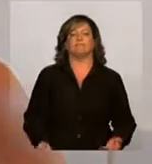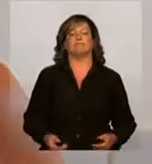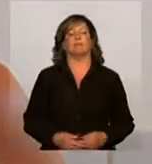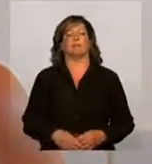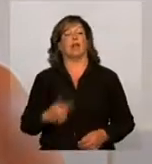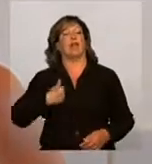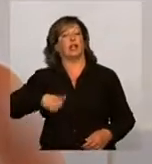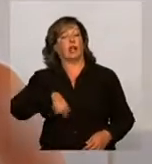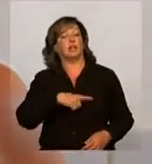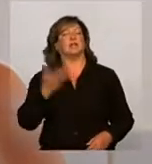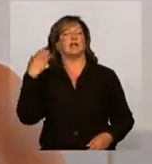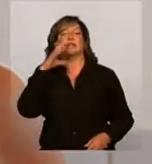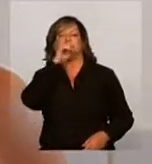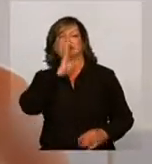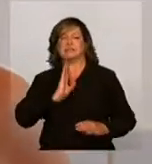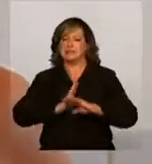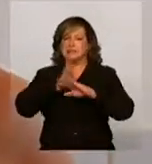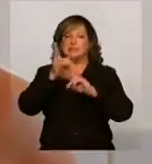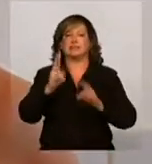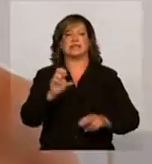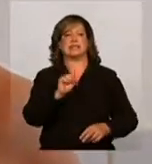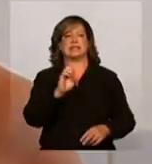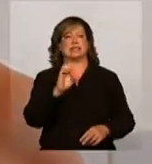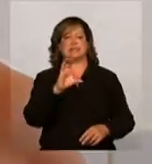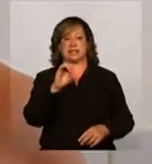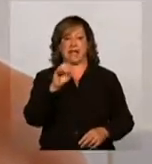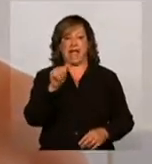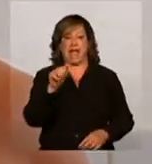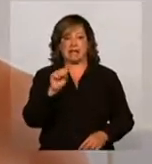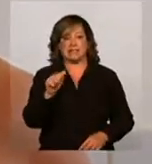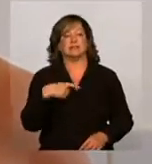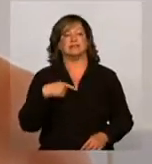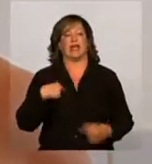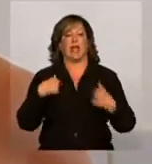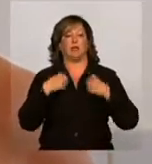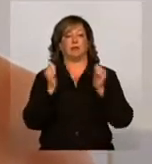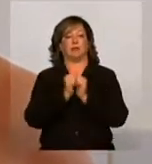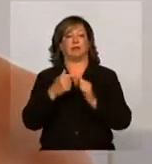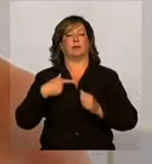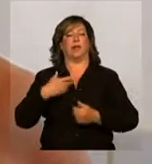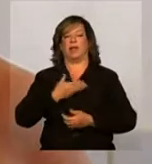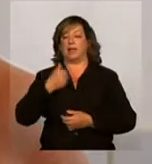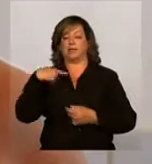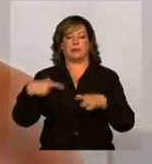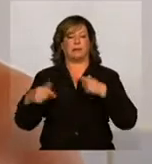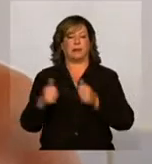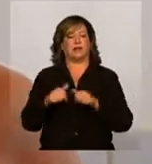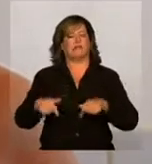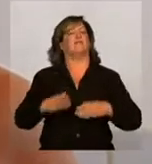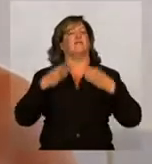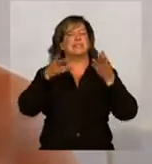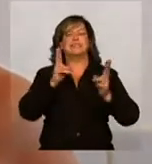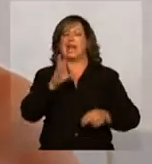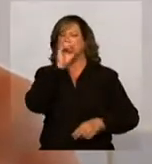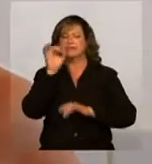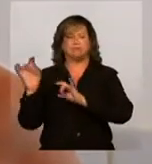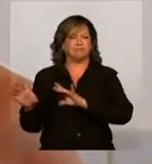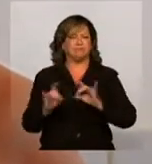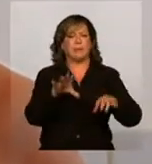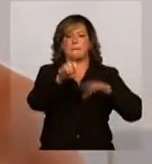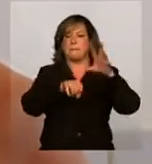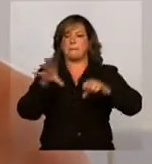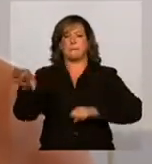Nós íamos todos os sábados para a CEASA, eu, juntamente com as meninas que trabalhavam aqui, a gente ia todo sábado e